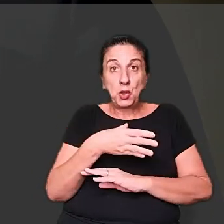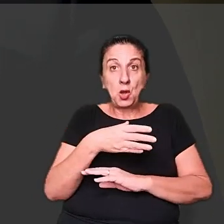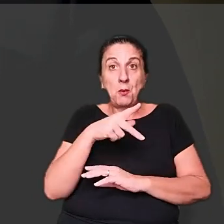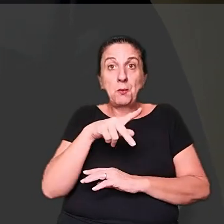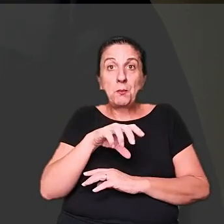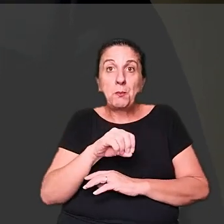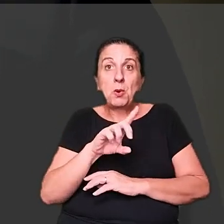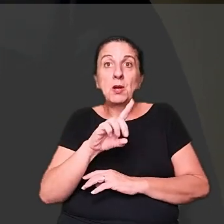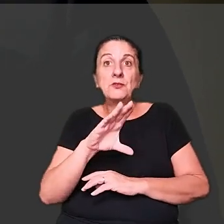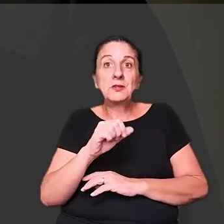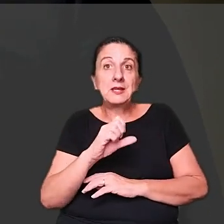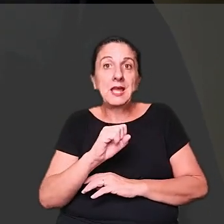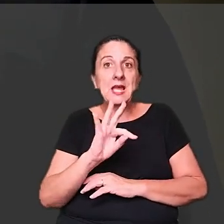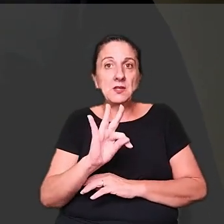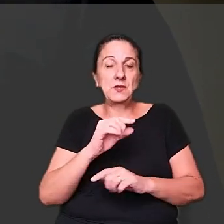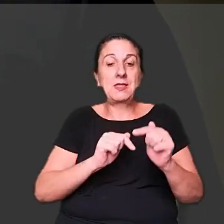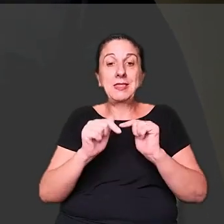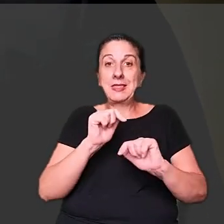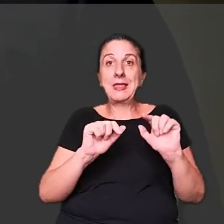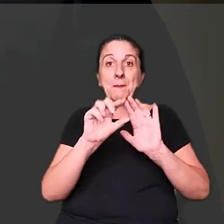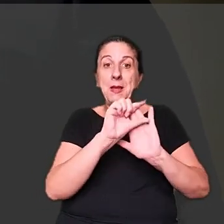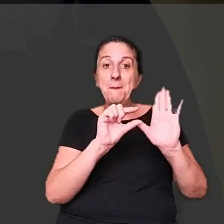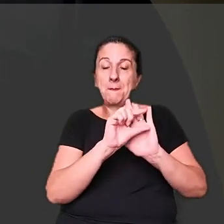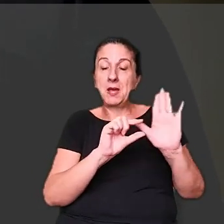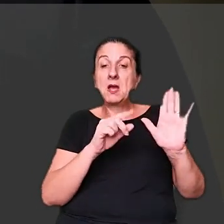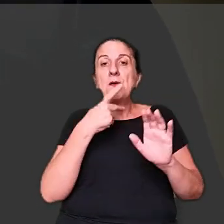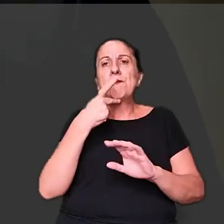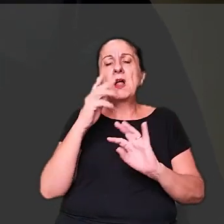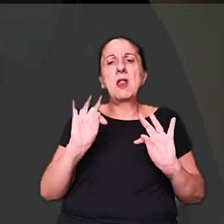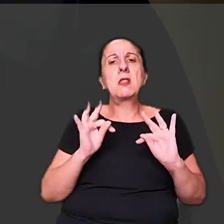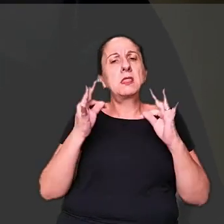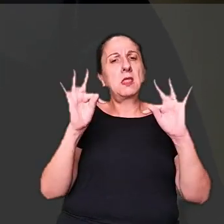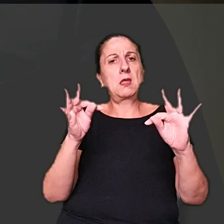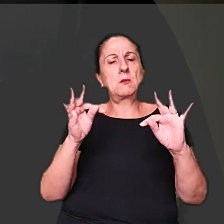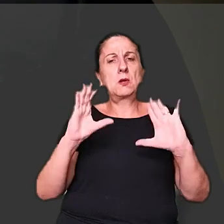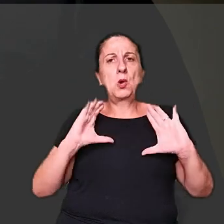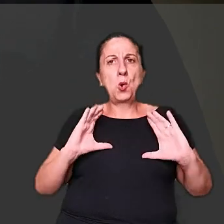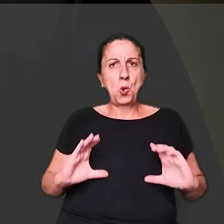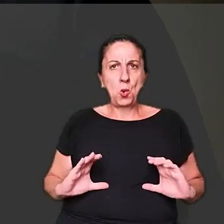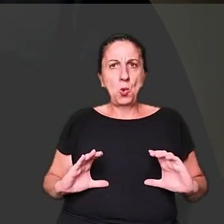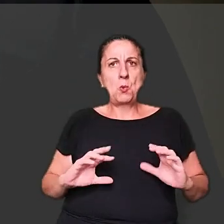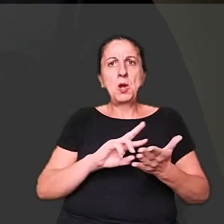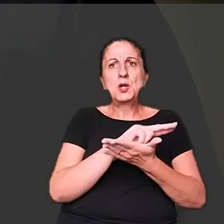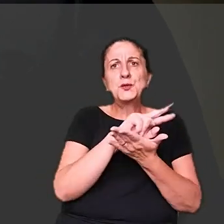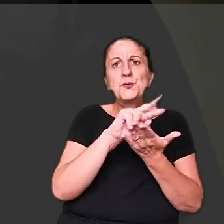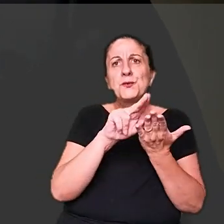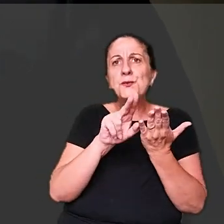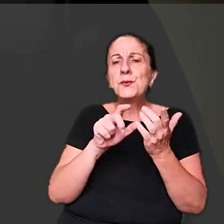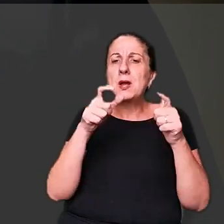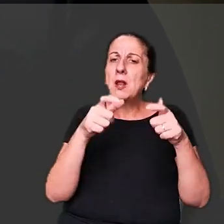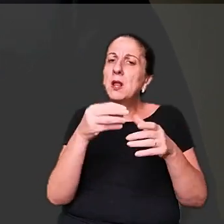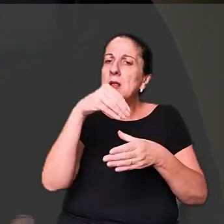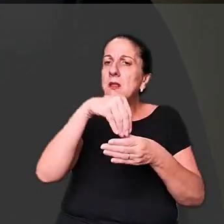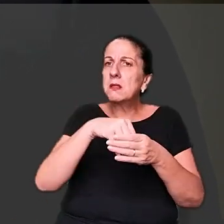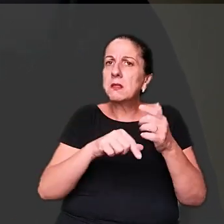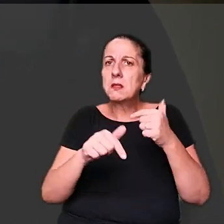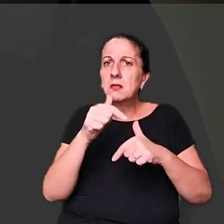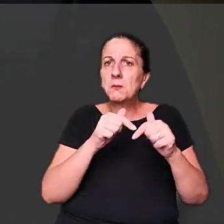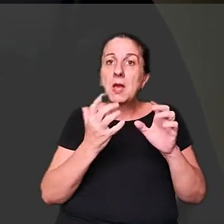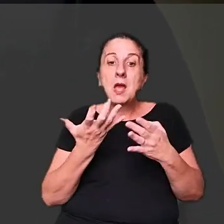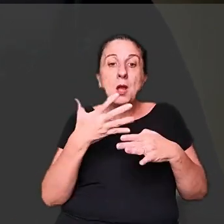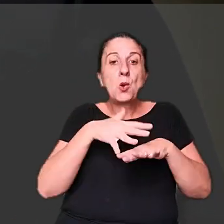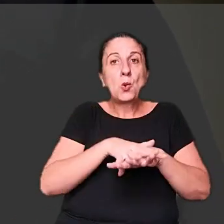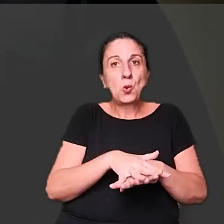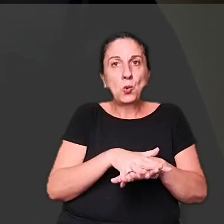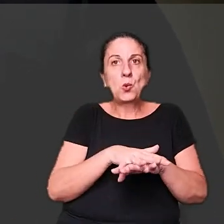nova temporada do podcast Trabalho em Pauta vai falar sobre tecnologia, comportamento, diversidade no ambiente de